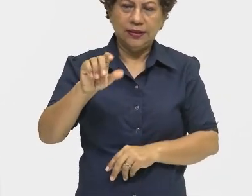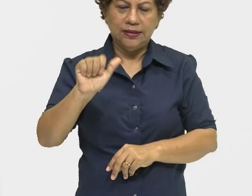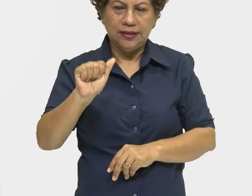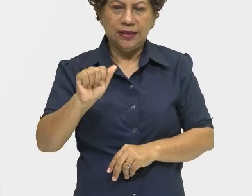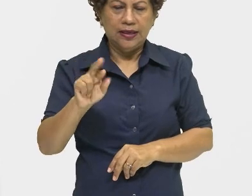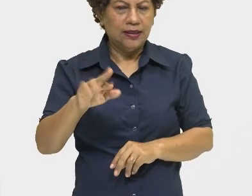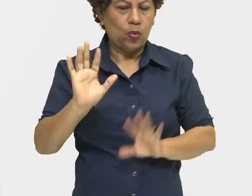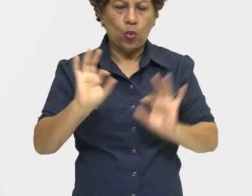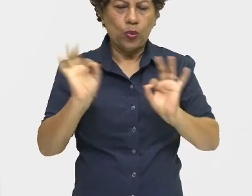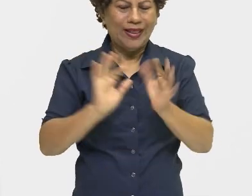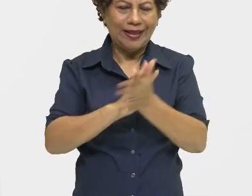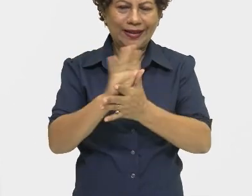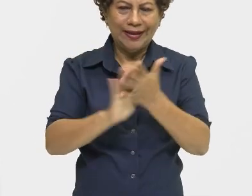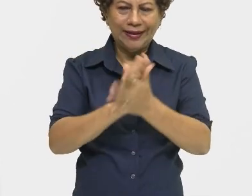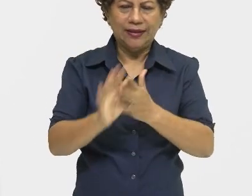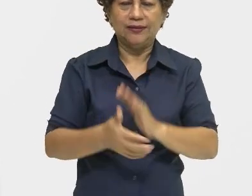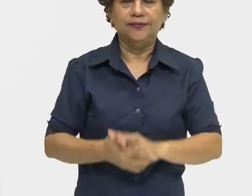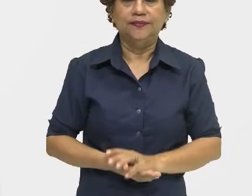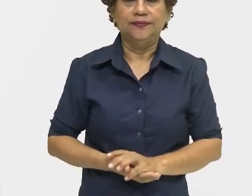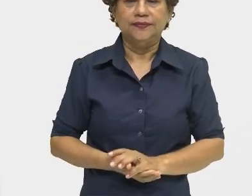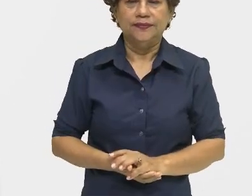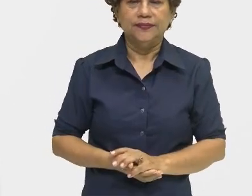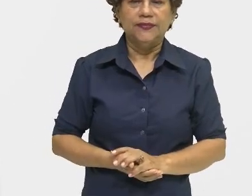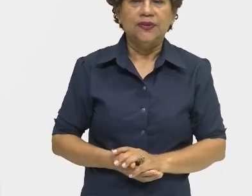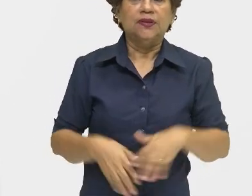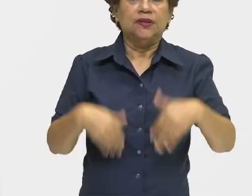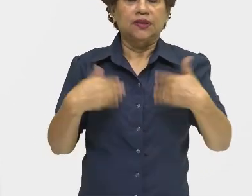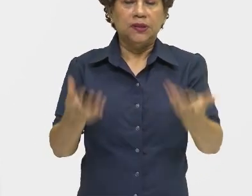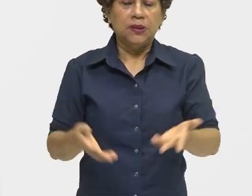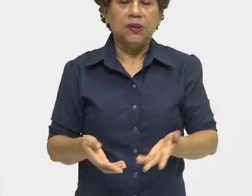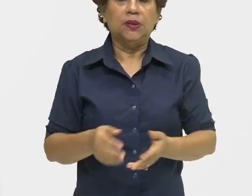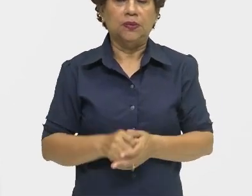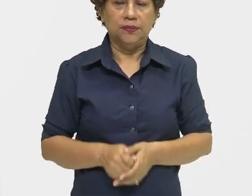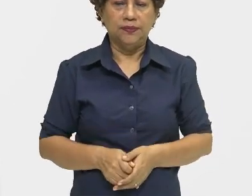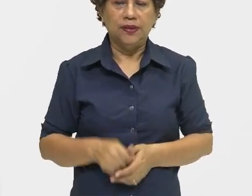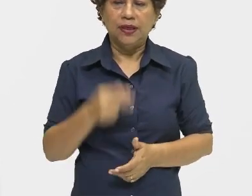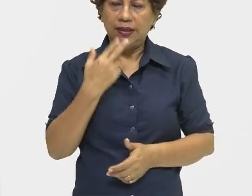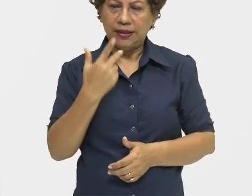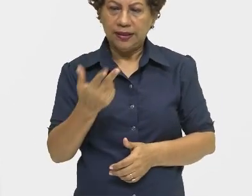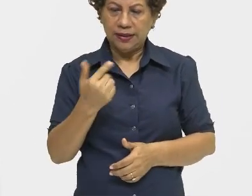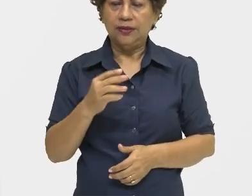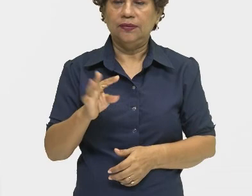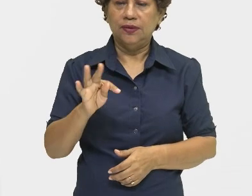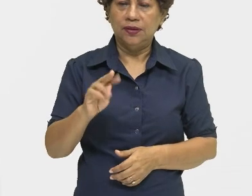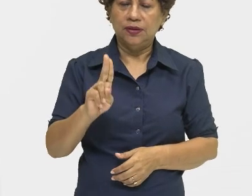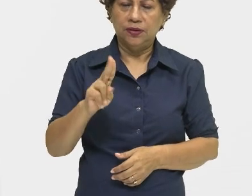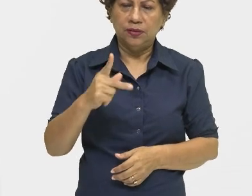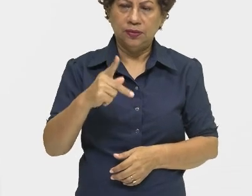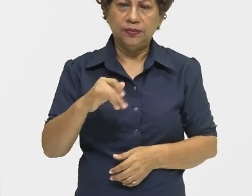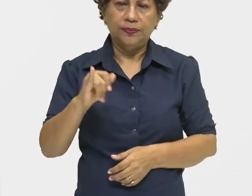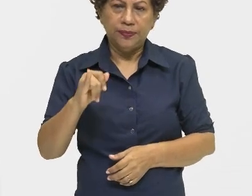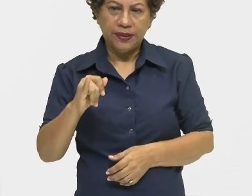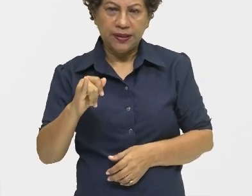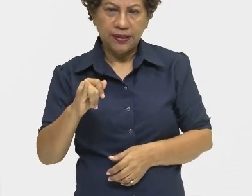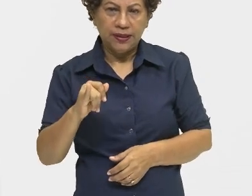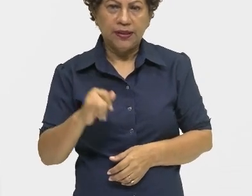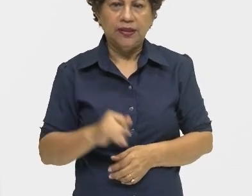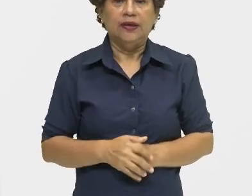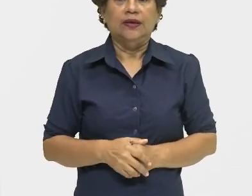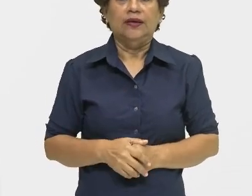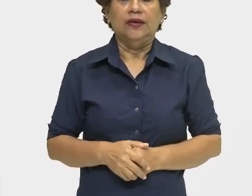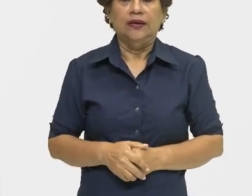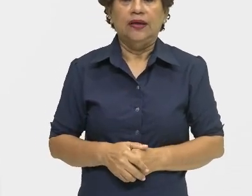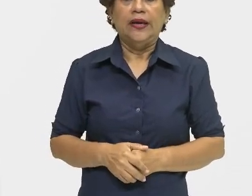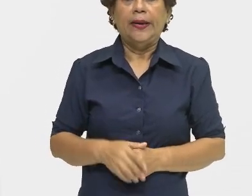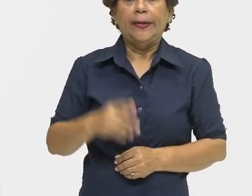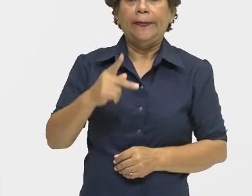percussão indígena chamado de curimbó, que na língua tupi quer dizer pau oco. Em 2014, o